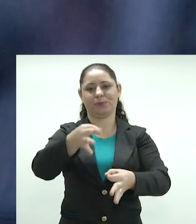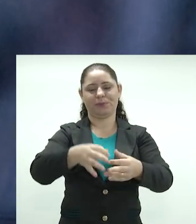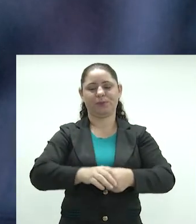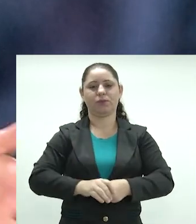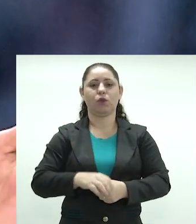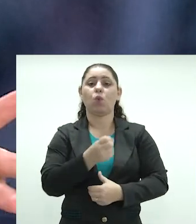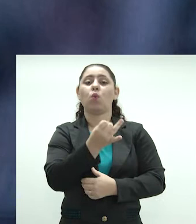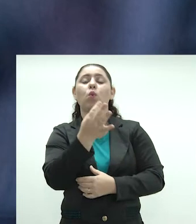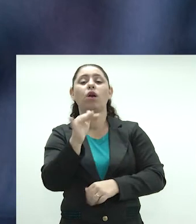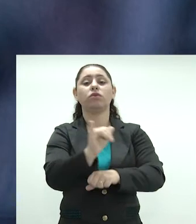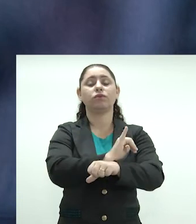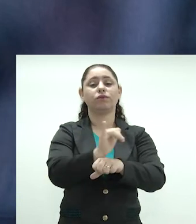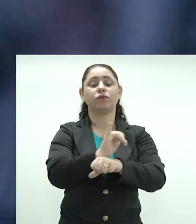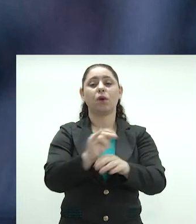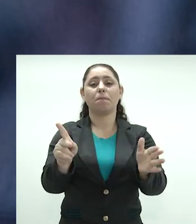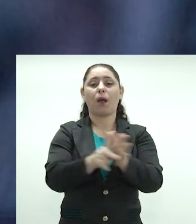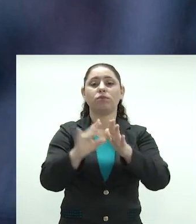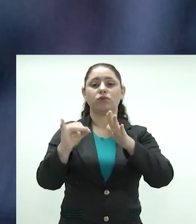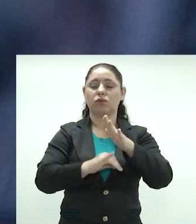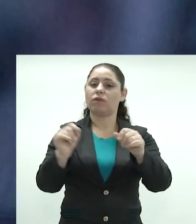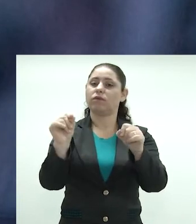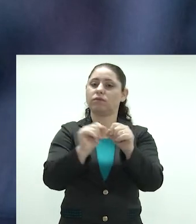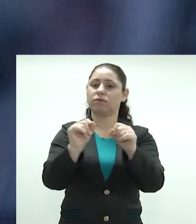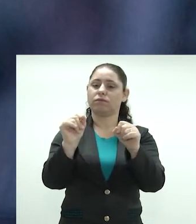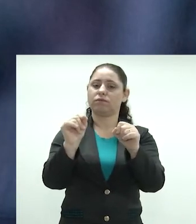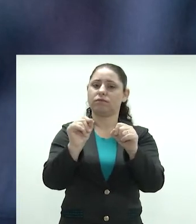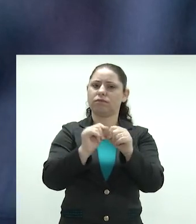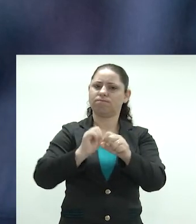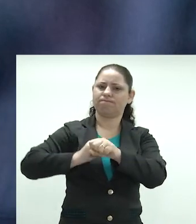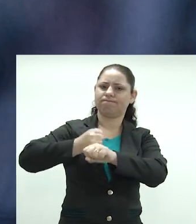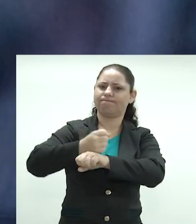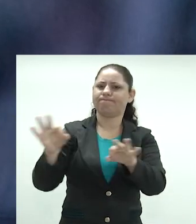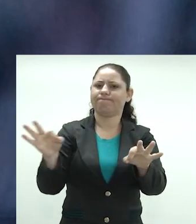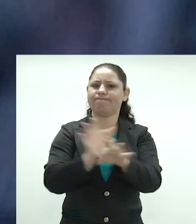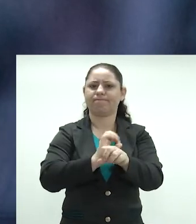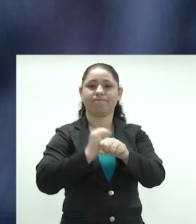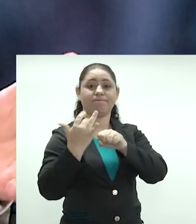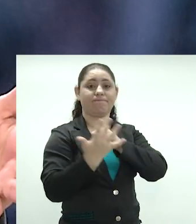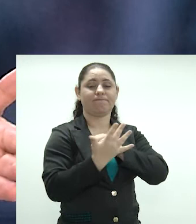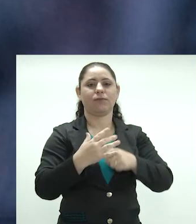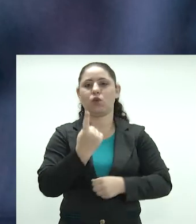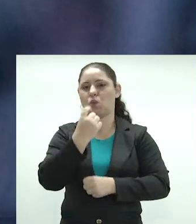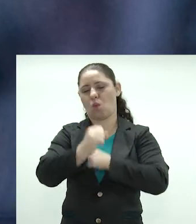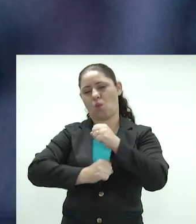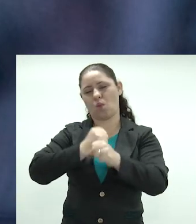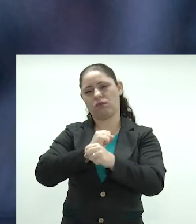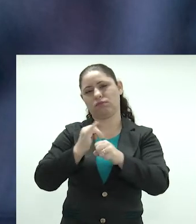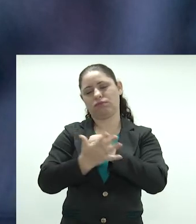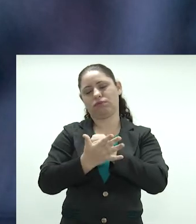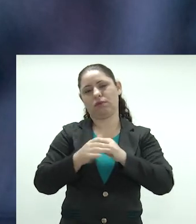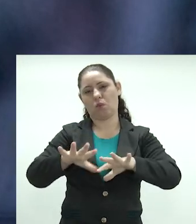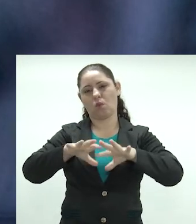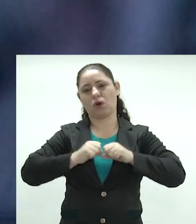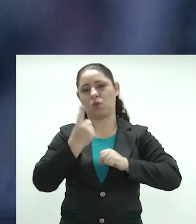Quais são as ações que o seu órgão tem feito para combater o coronavírus? Um ano de pandemia, um ano de gestão do